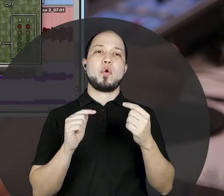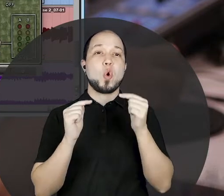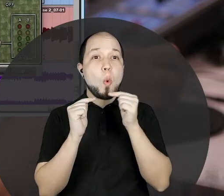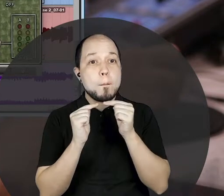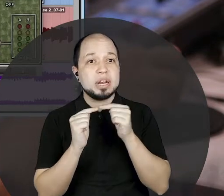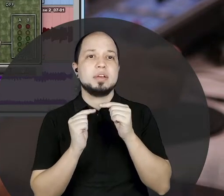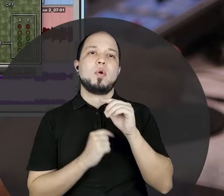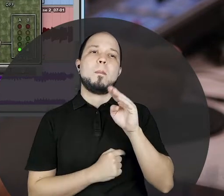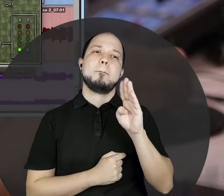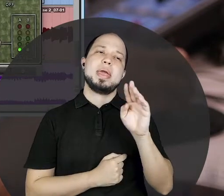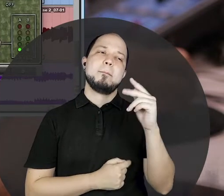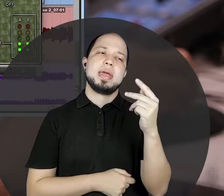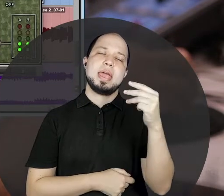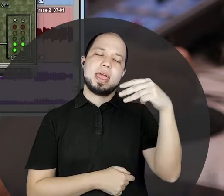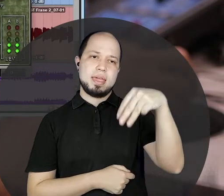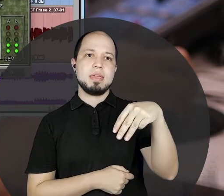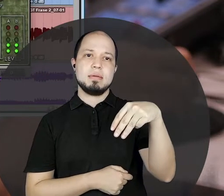Frase.